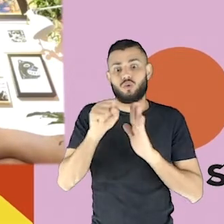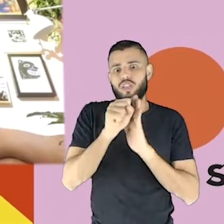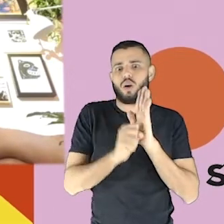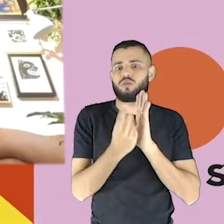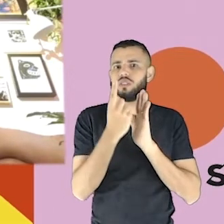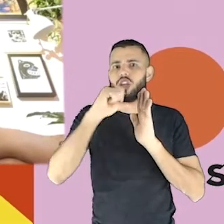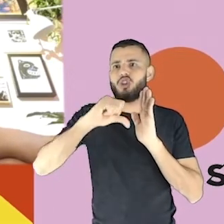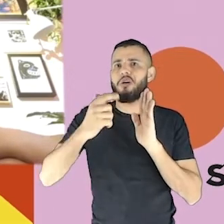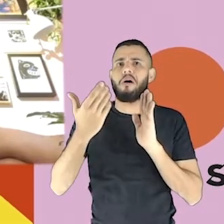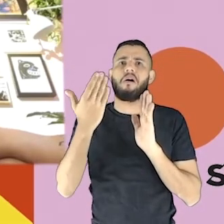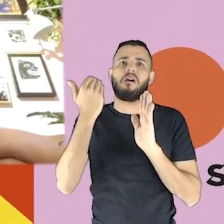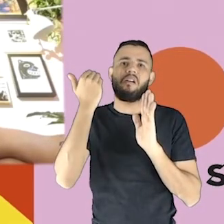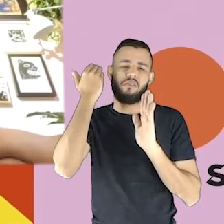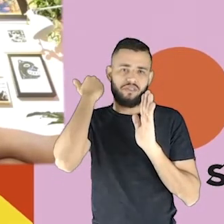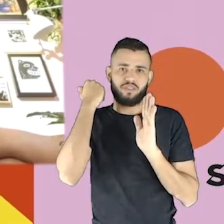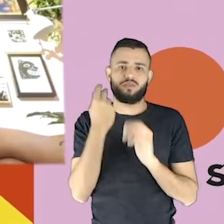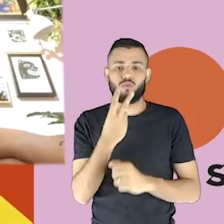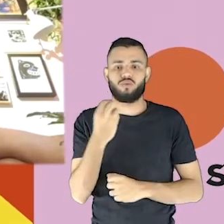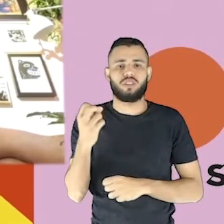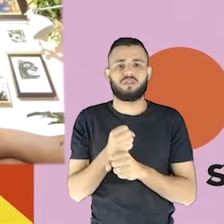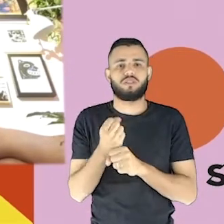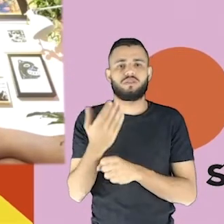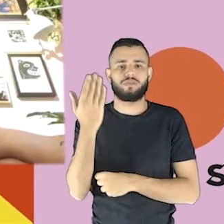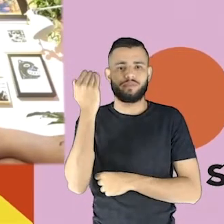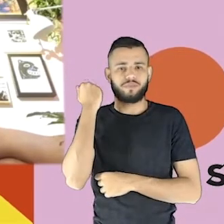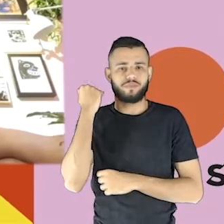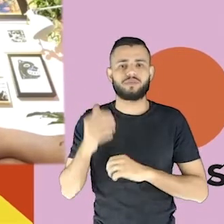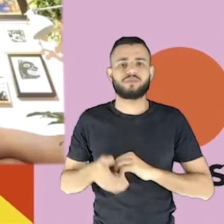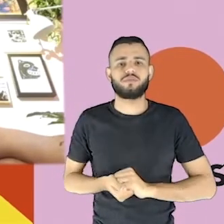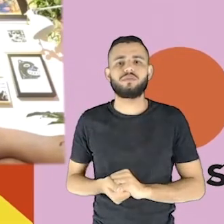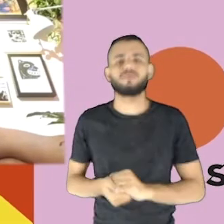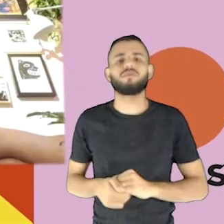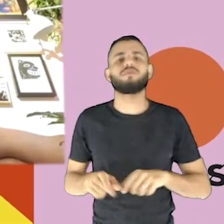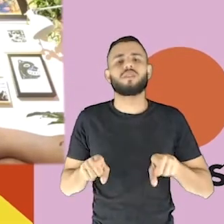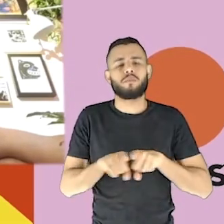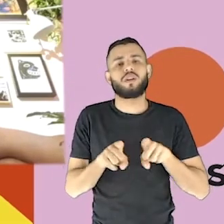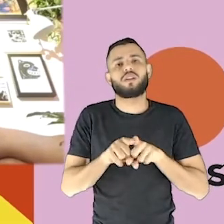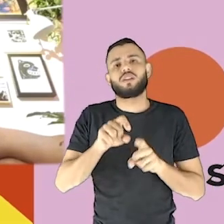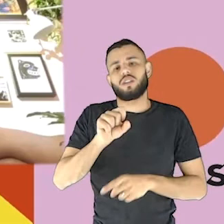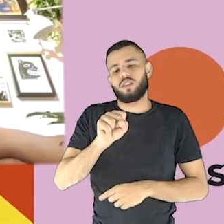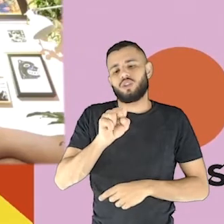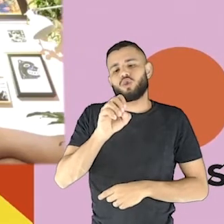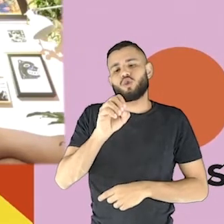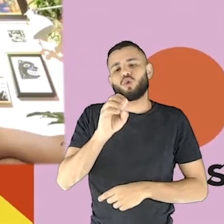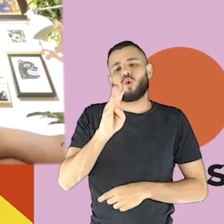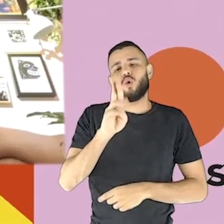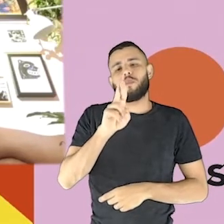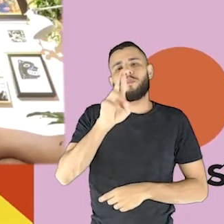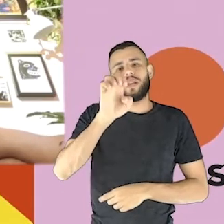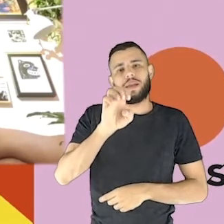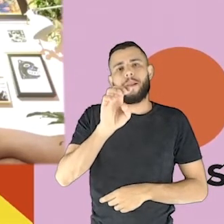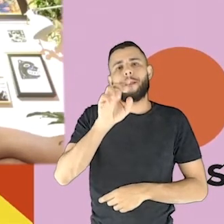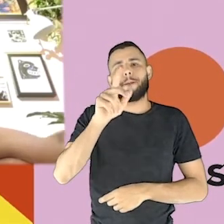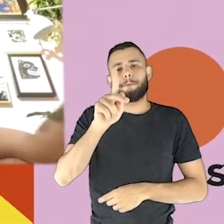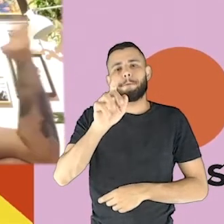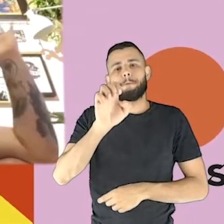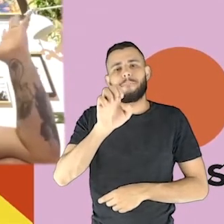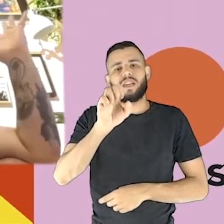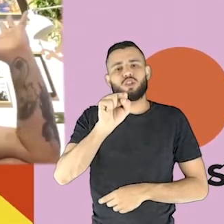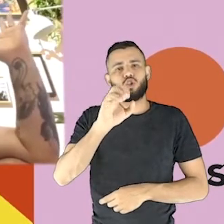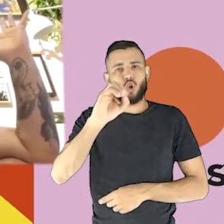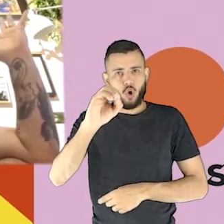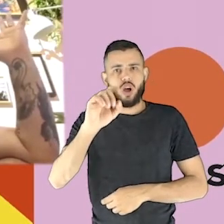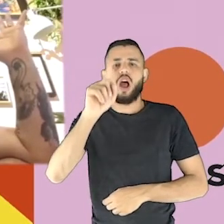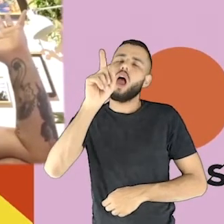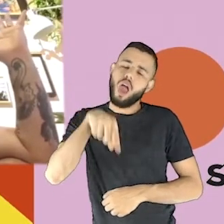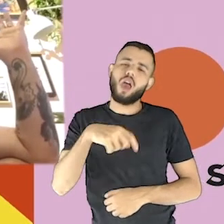século XIX, e o termo, né? Sobre... 200 anos atrás. Sim. Né? E o termo sobrepeso, ele cai justamente dentro da